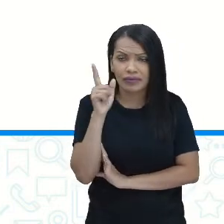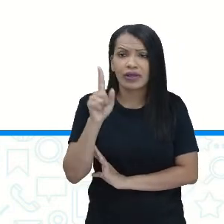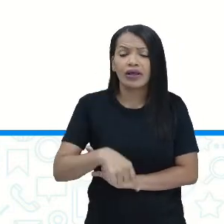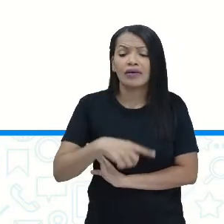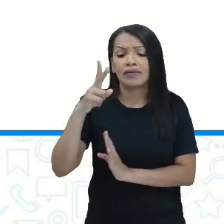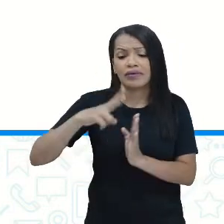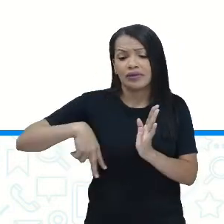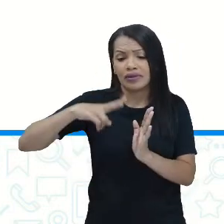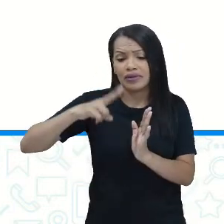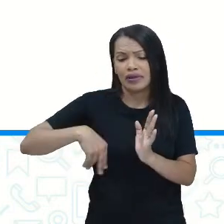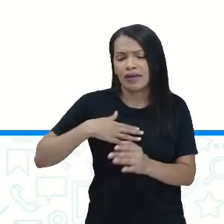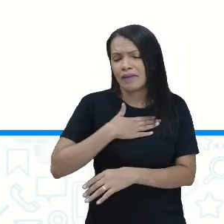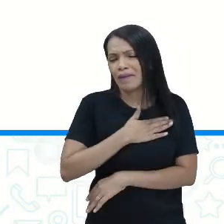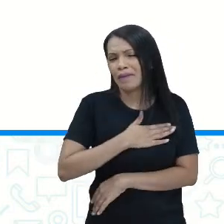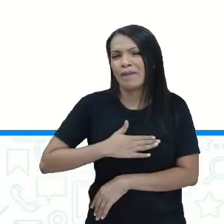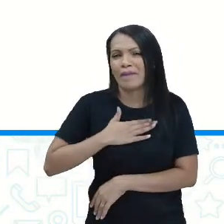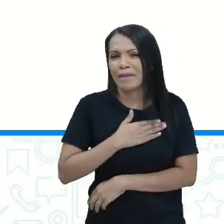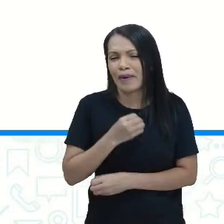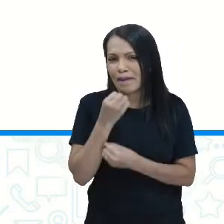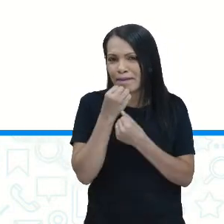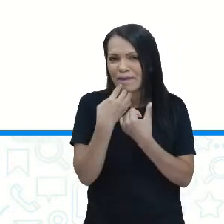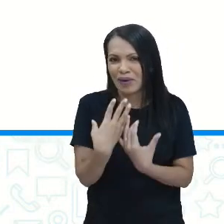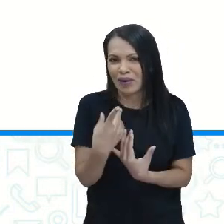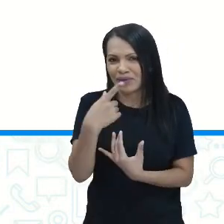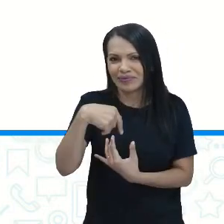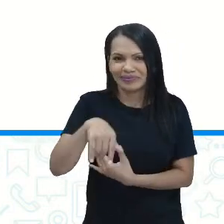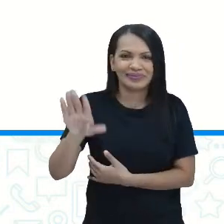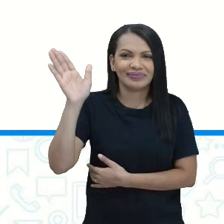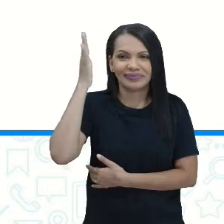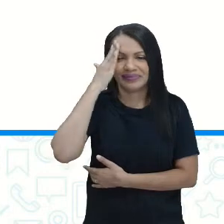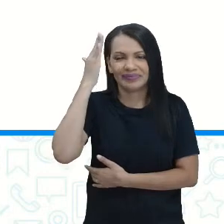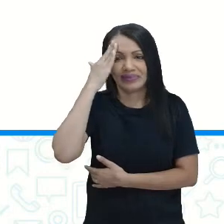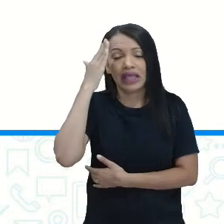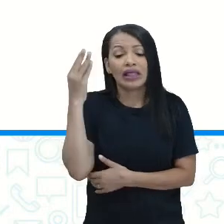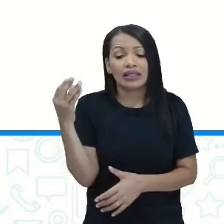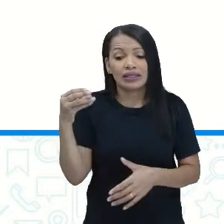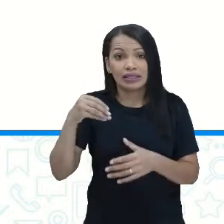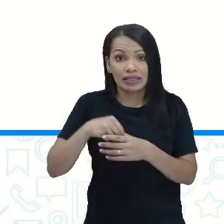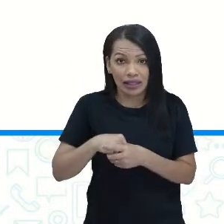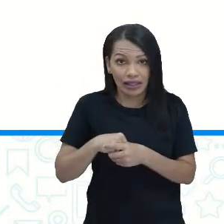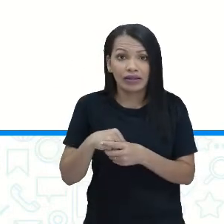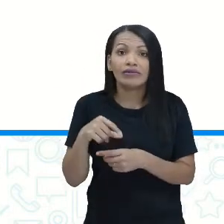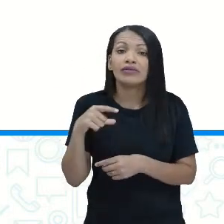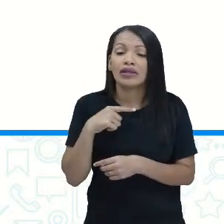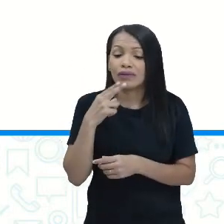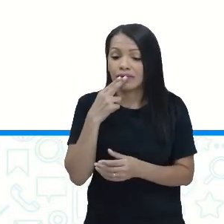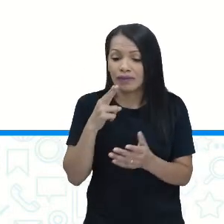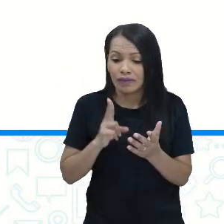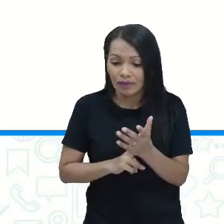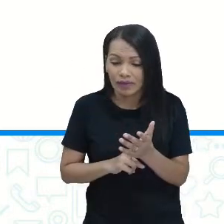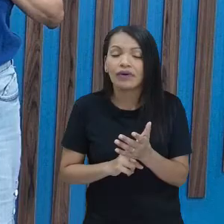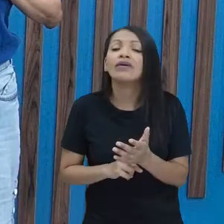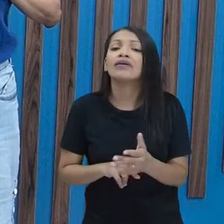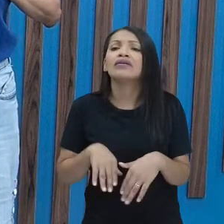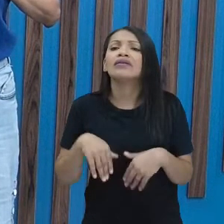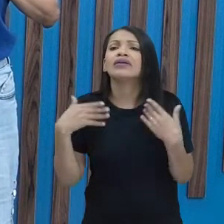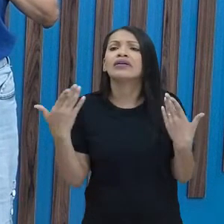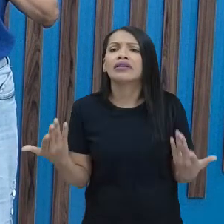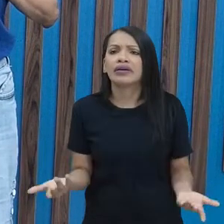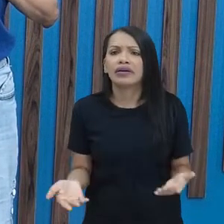dele é muito gostosa. E dentro desse livrinho tem uma cartinha, sabe de quem? De